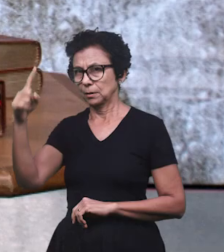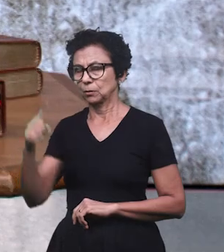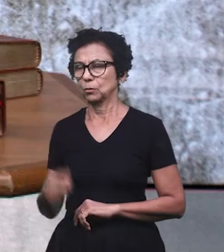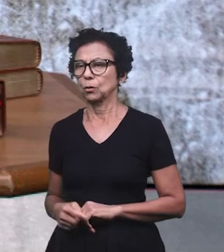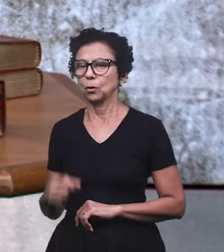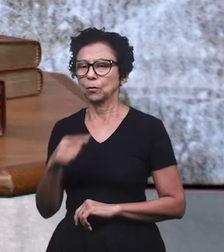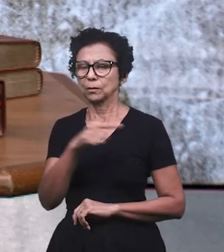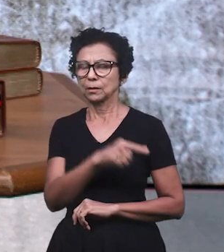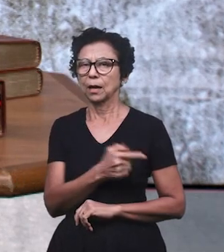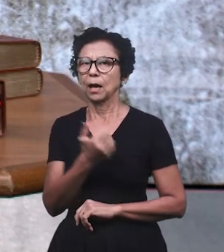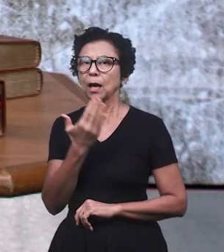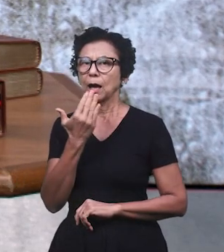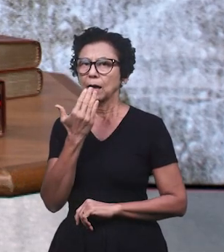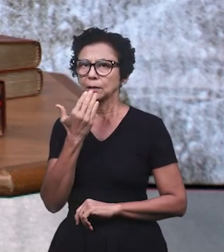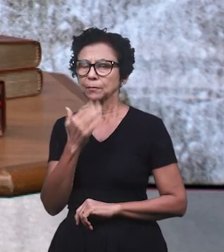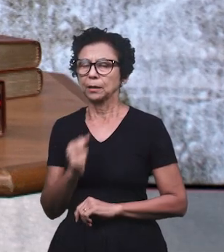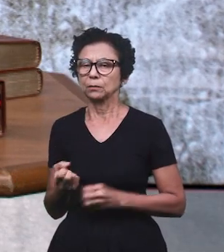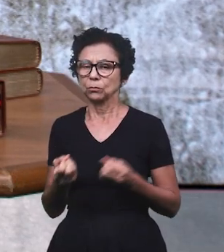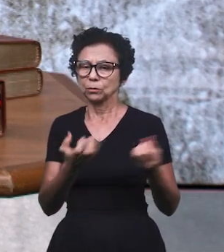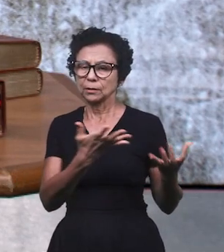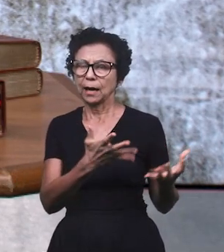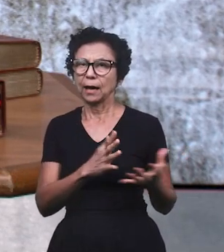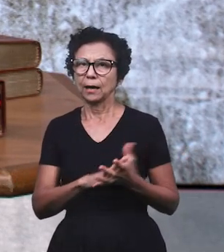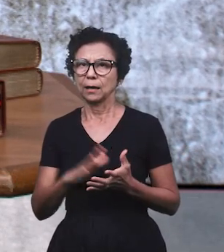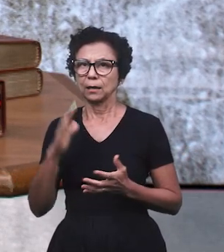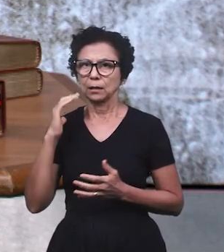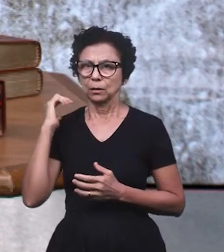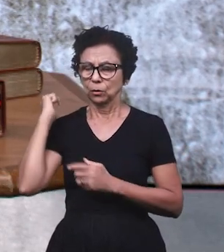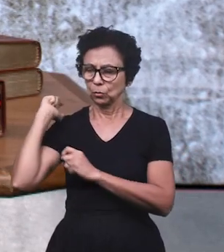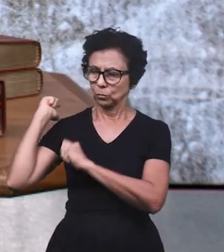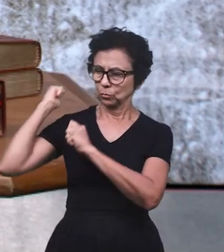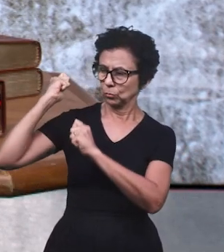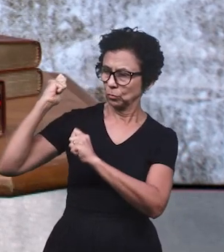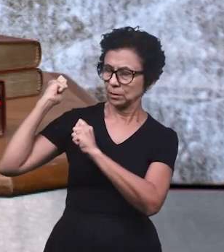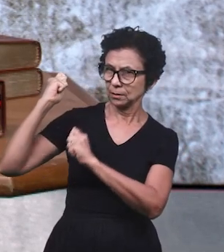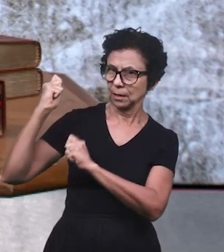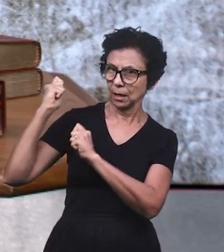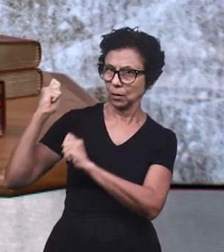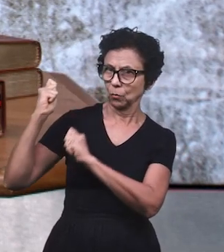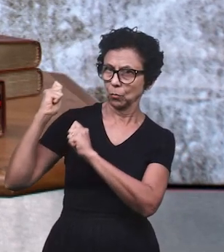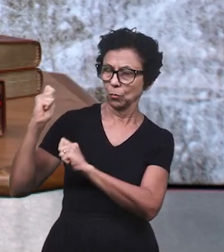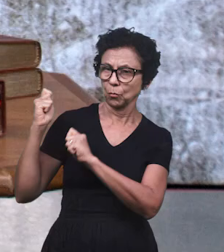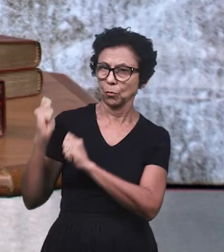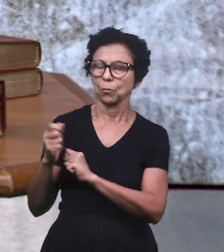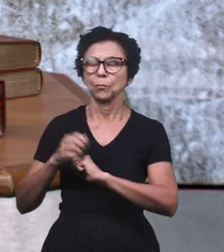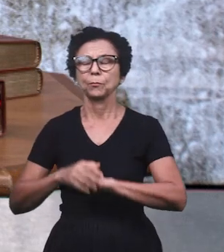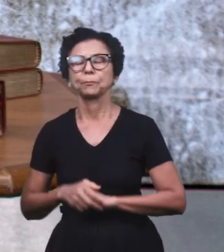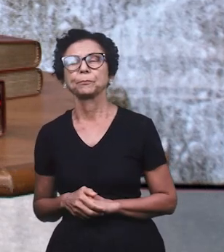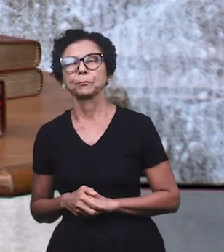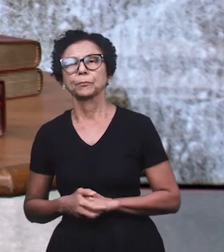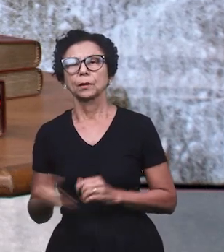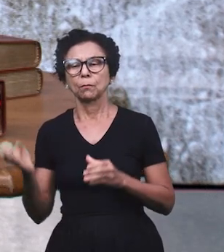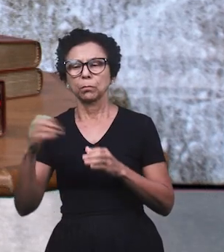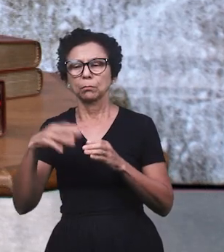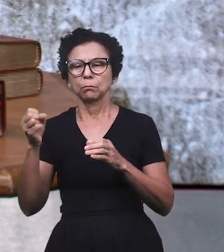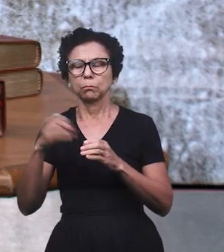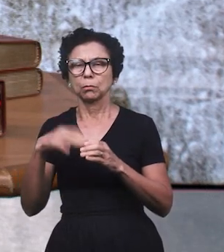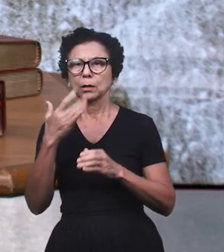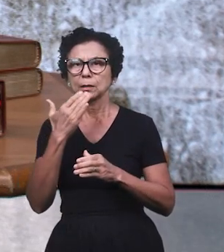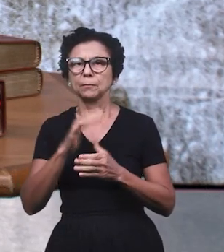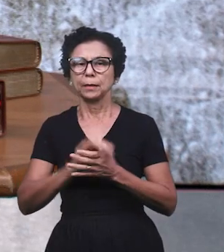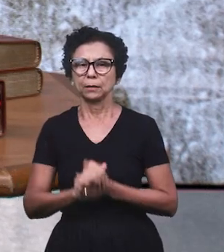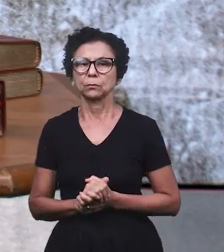cada um no seu saco, e lhes dessem comida para o caminho, e fizeram-lhes